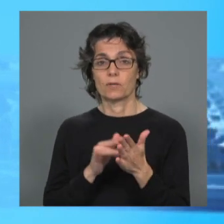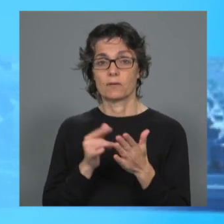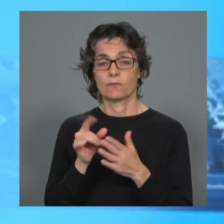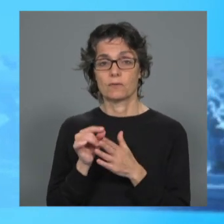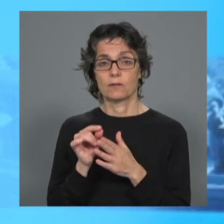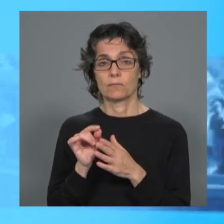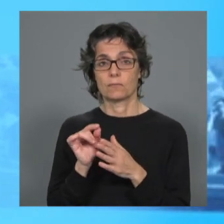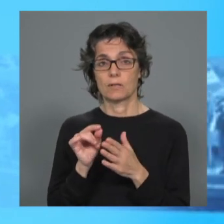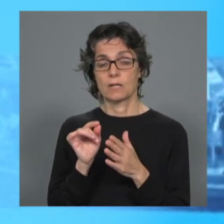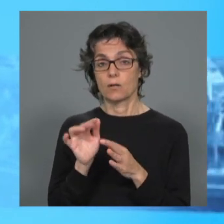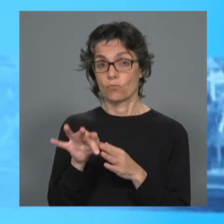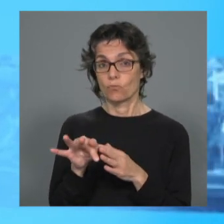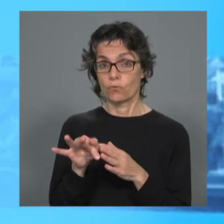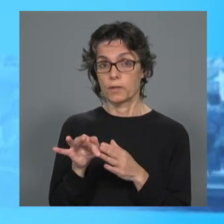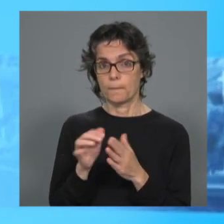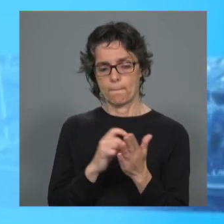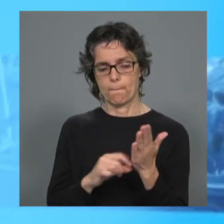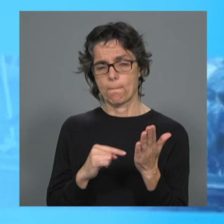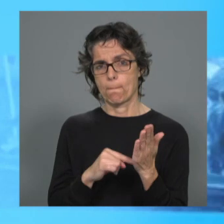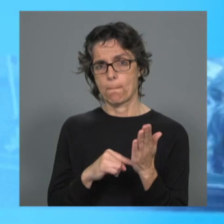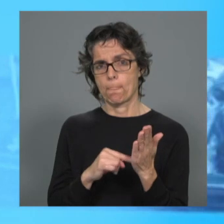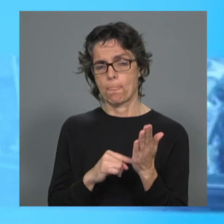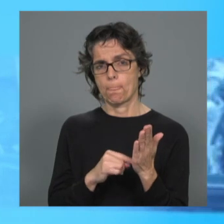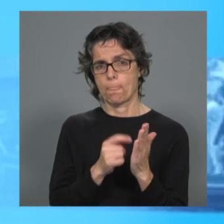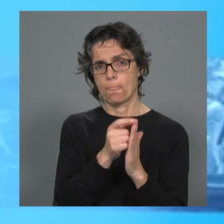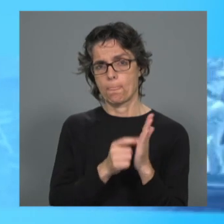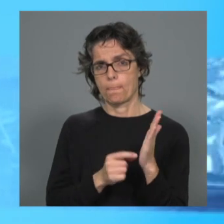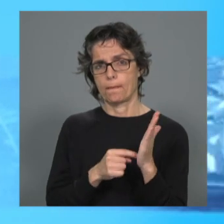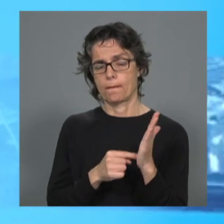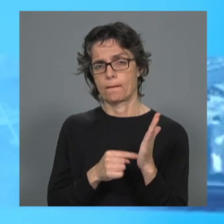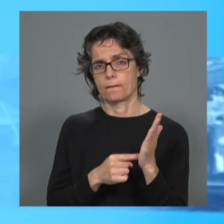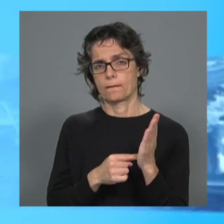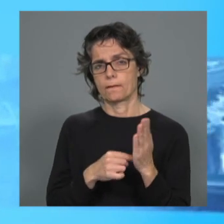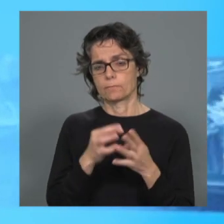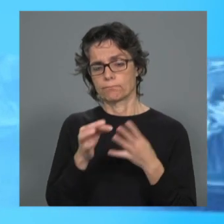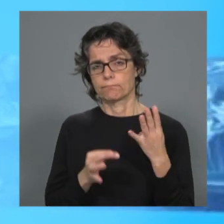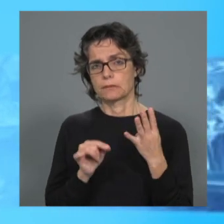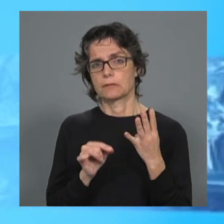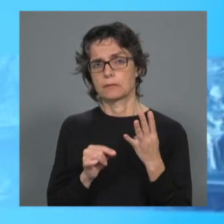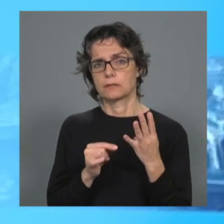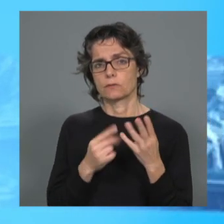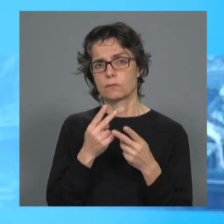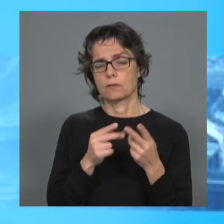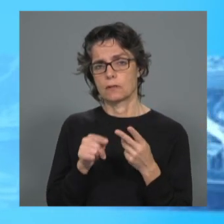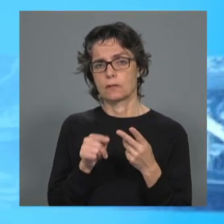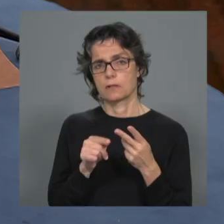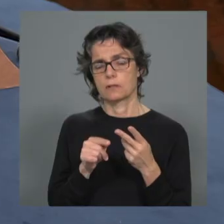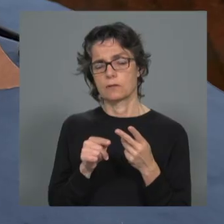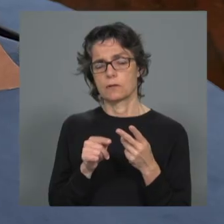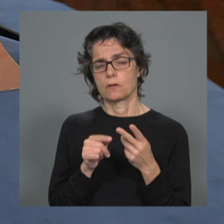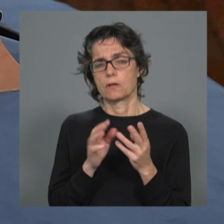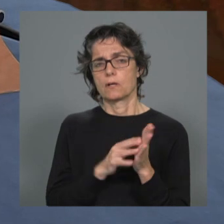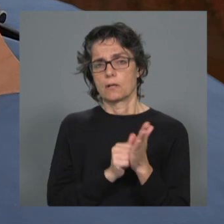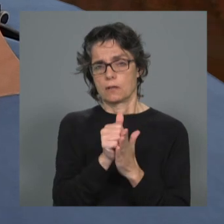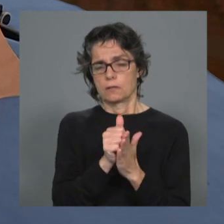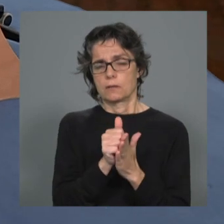não é um capítulo, mas sobre uma apresentação de vocabulário específico nesta análise da Bíblia, que acredito seja vocabulário